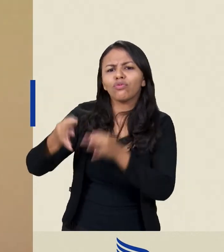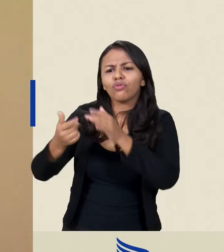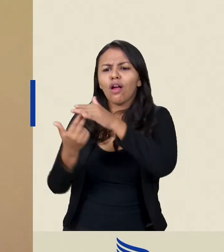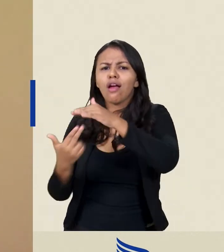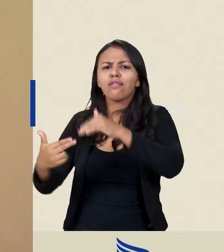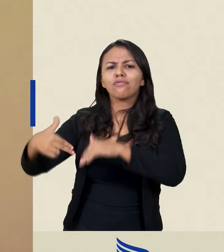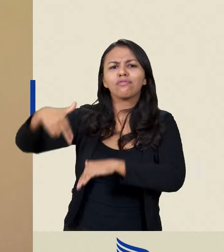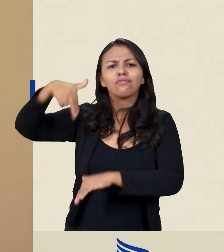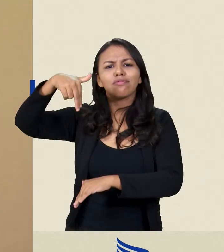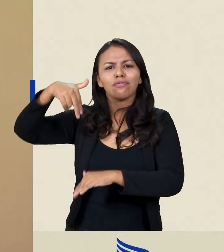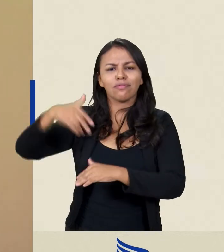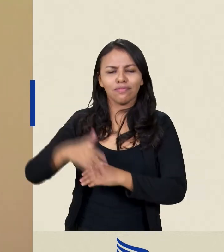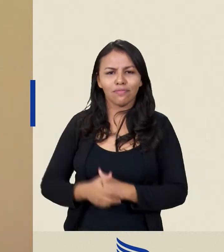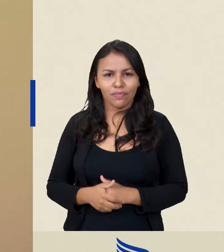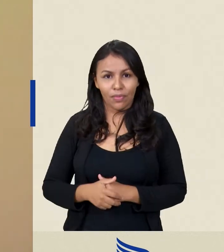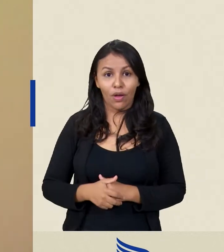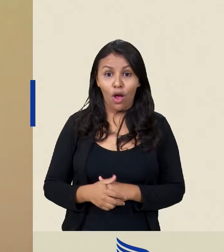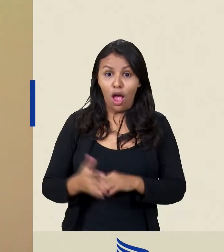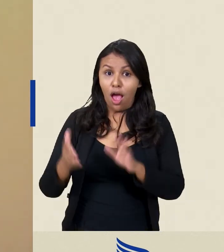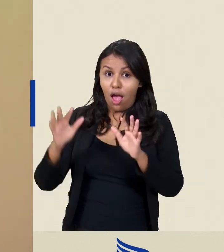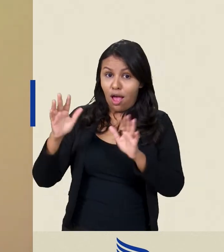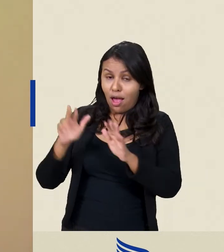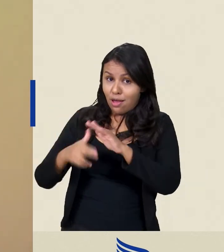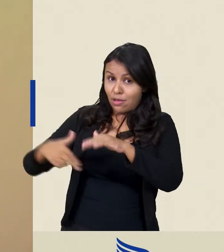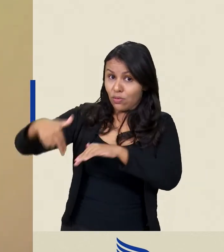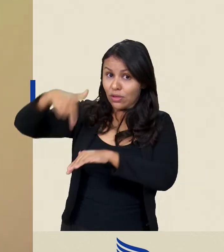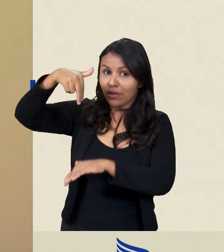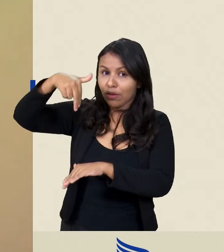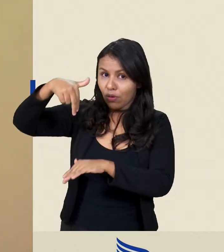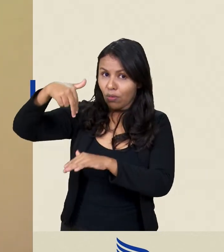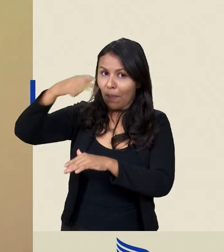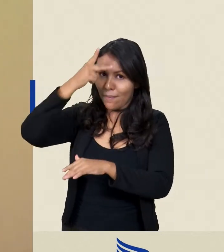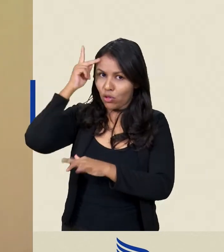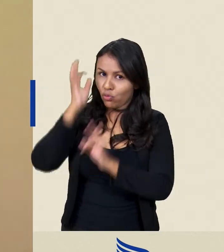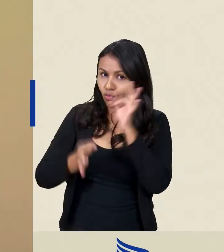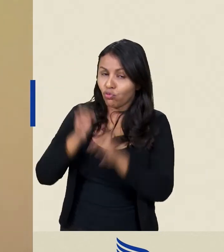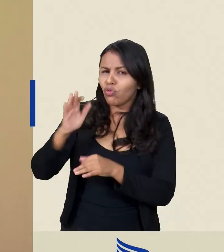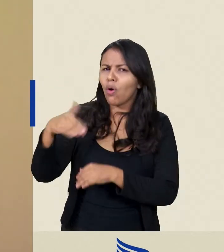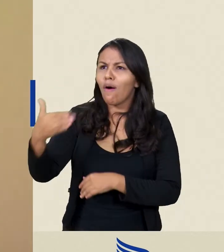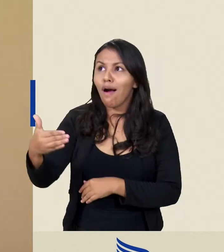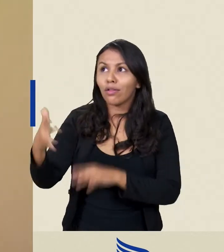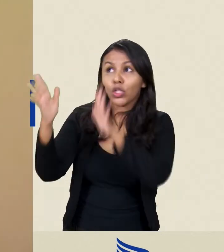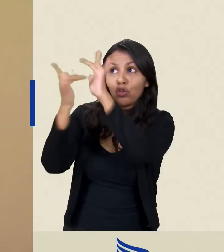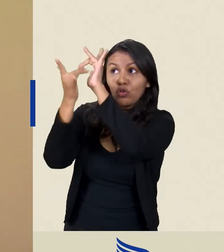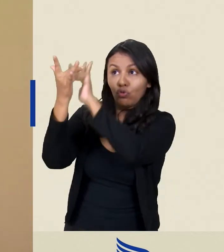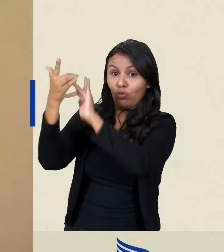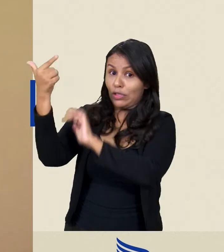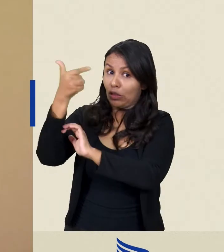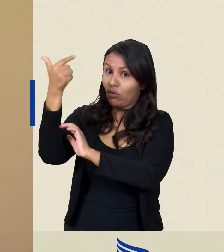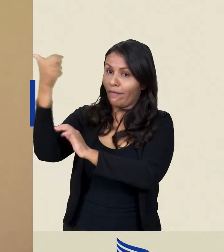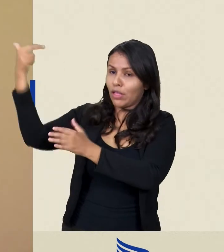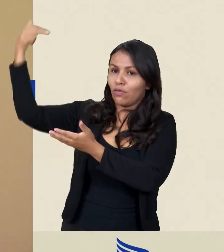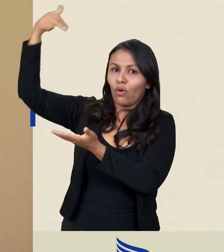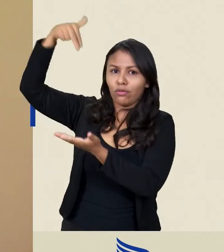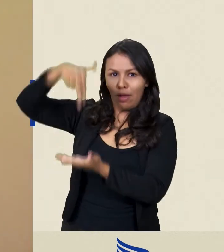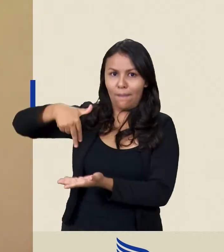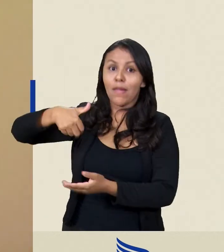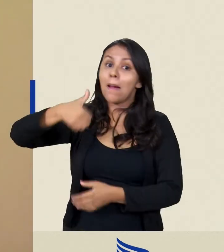A ressurreição dos justos acontecerá na segunda vinda de Cristo. E é chamada a primeira